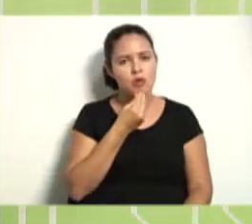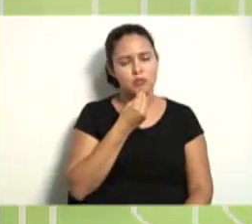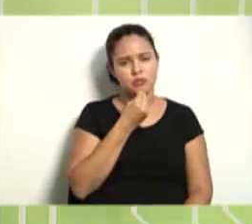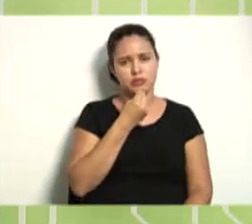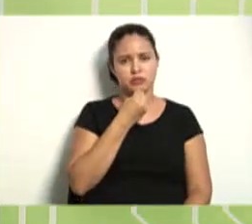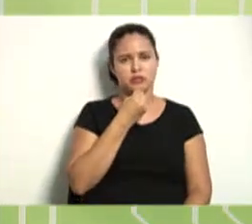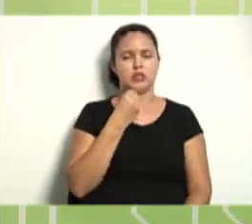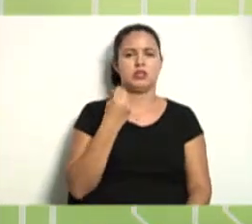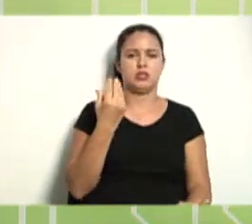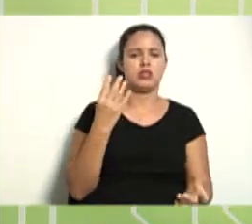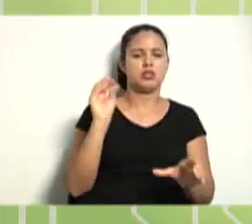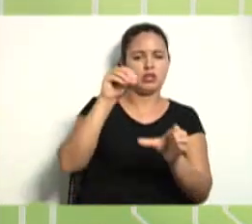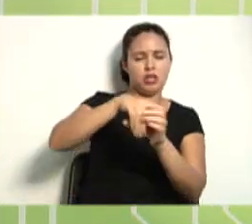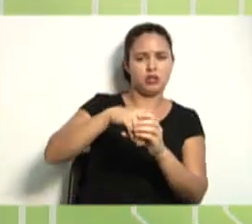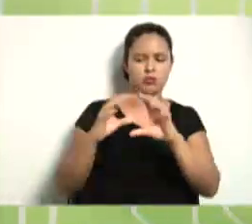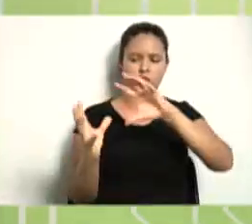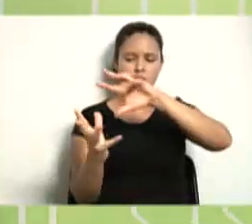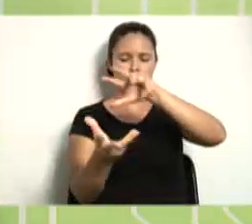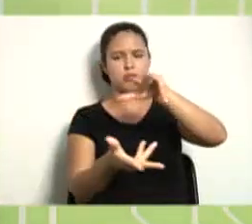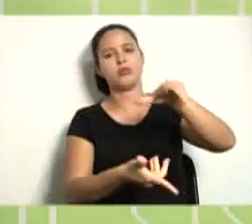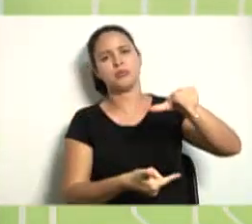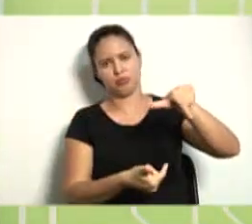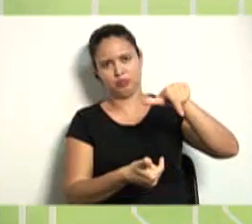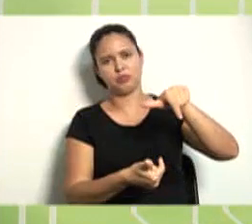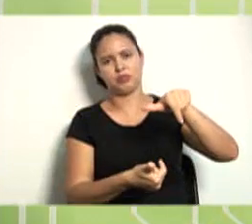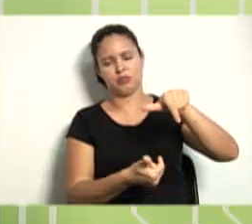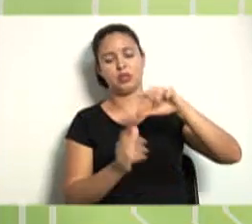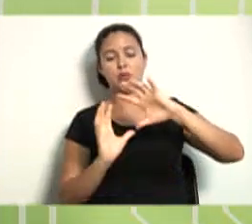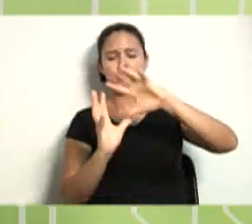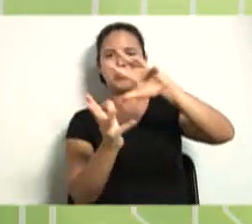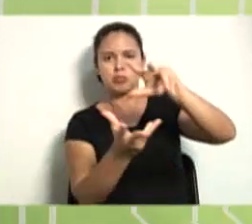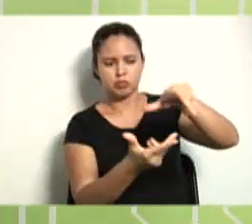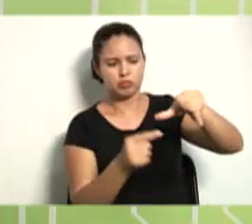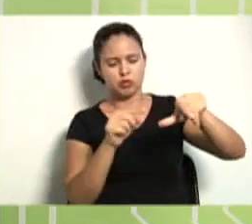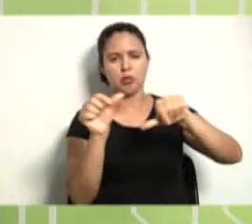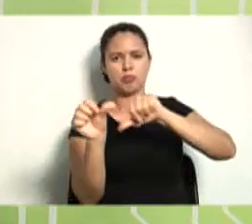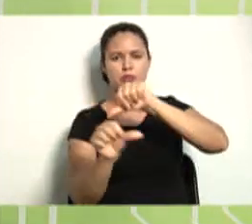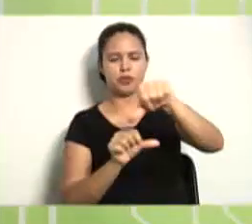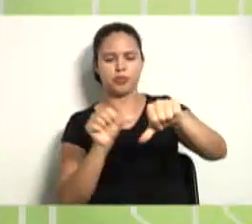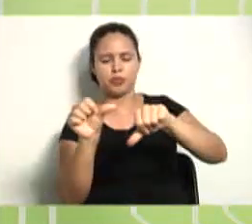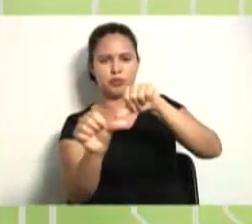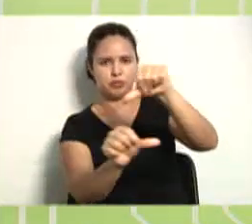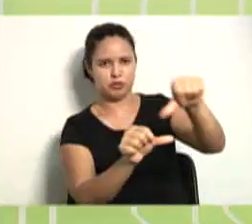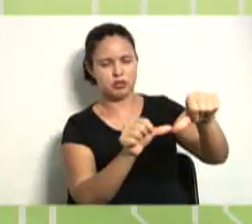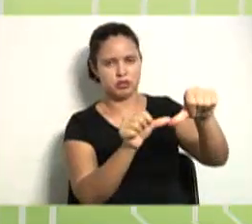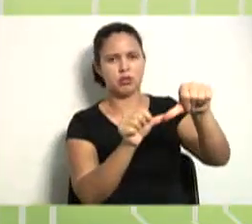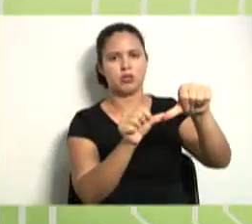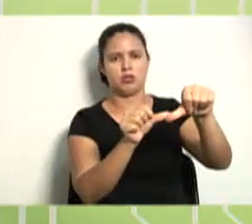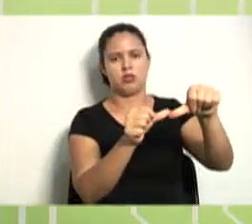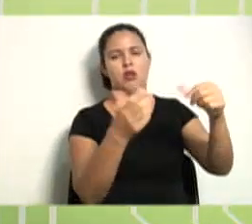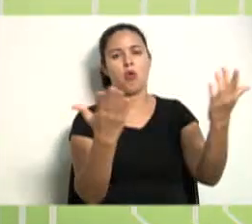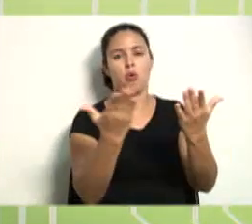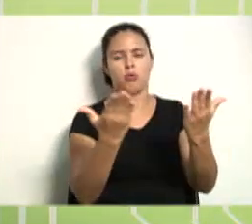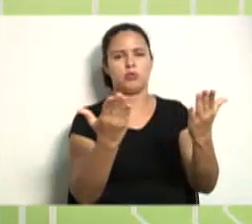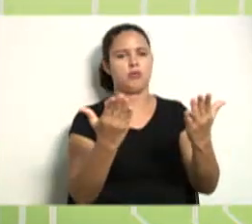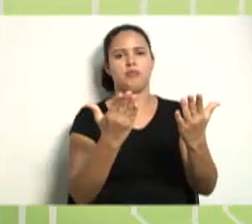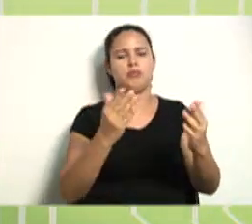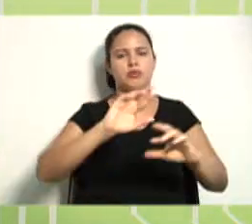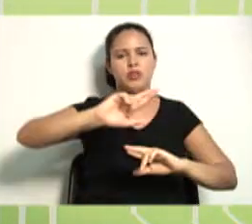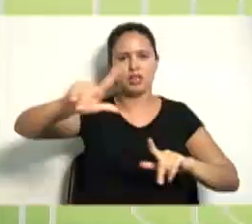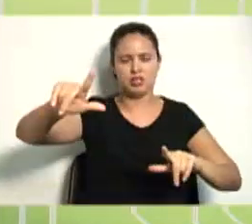se o homem não intervisse no mundo, a gente ainda ia estar lá dentro da caverna. E não é isso que